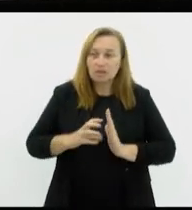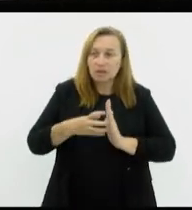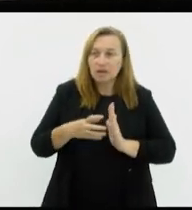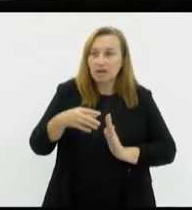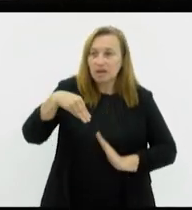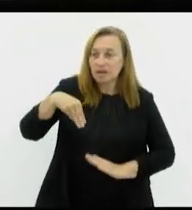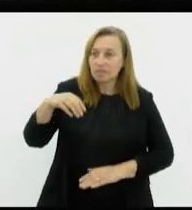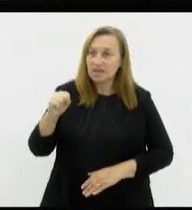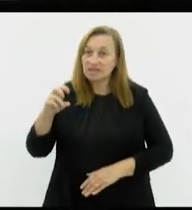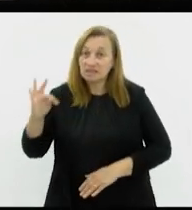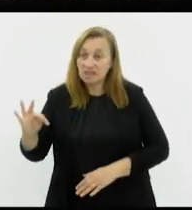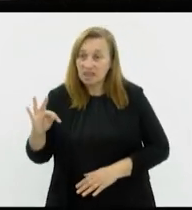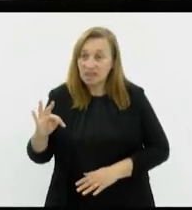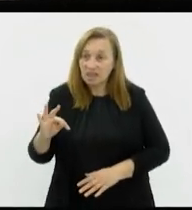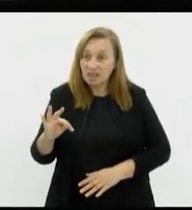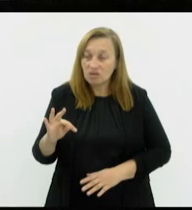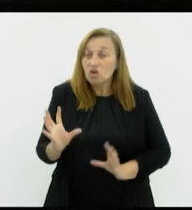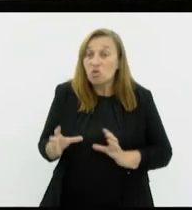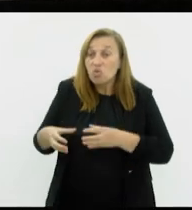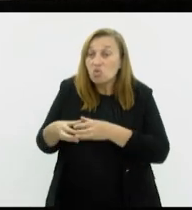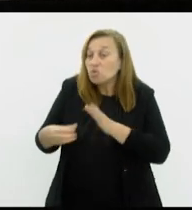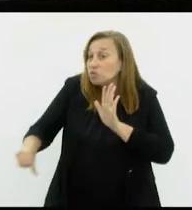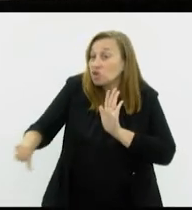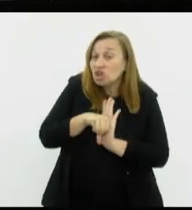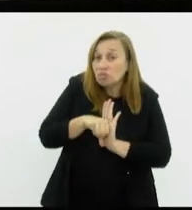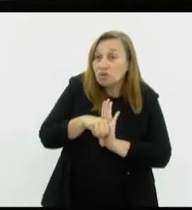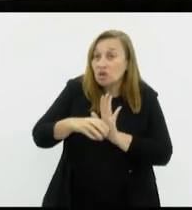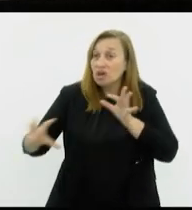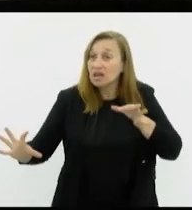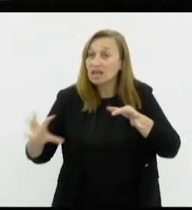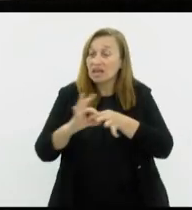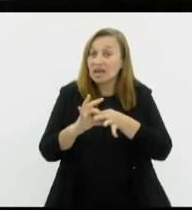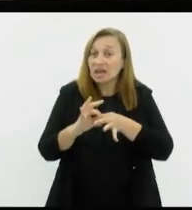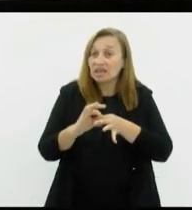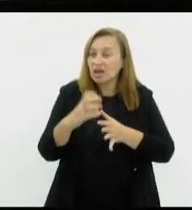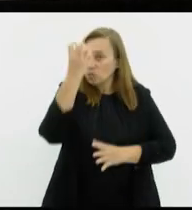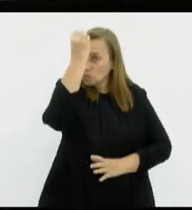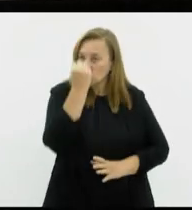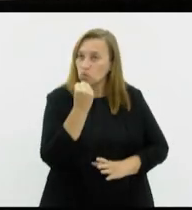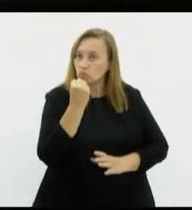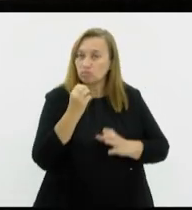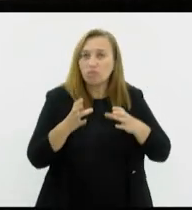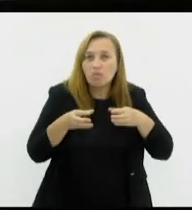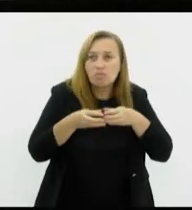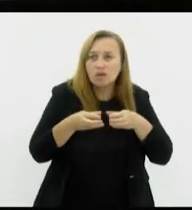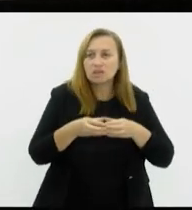criminosa, uma organização terrorista ligada ao Hamas.